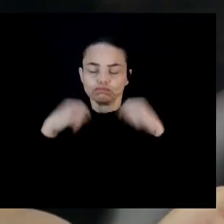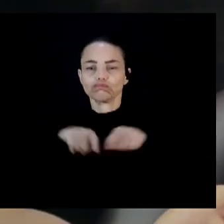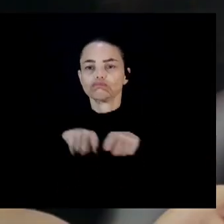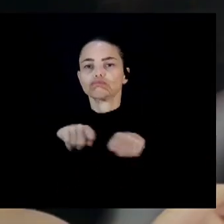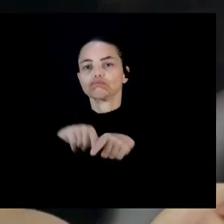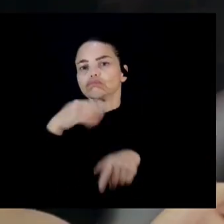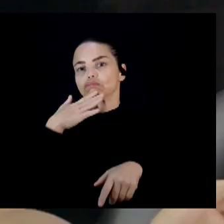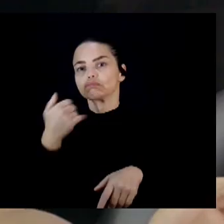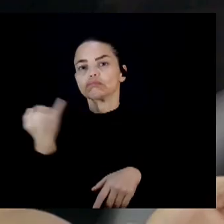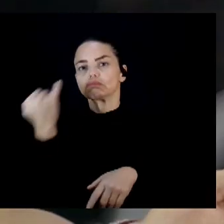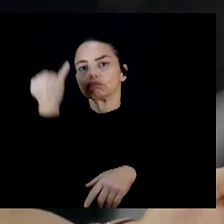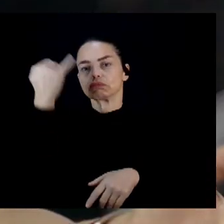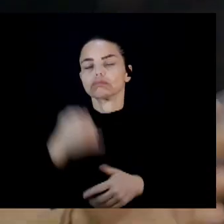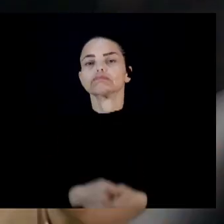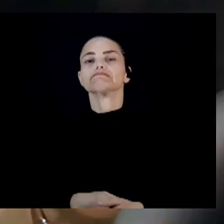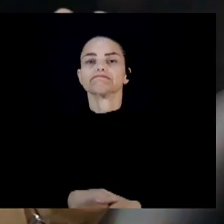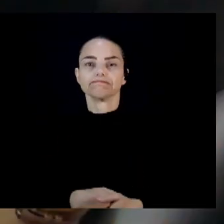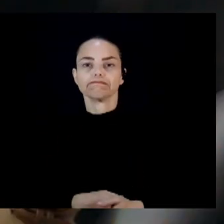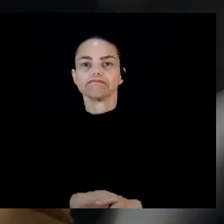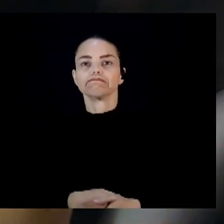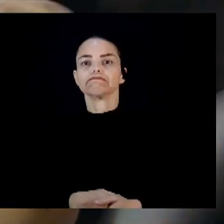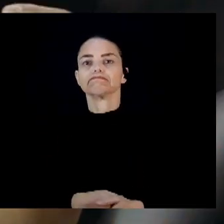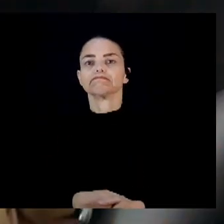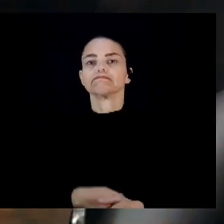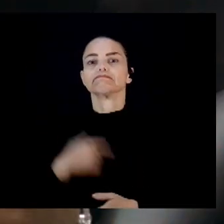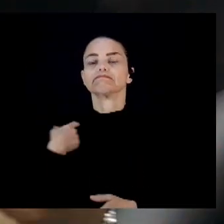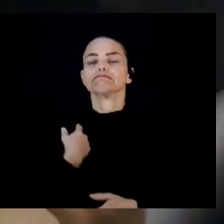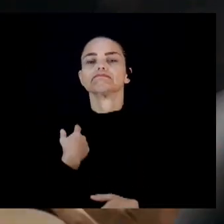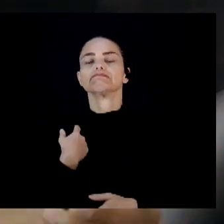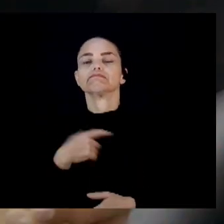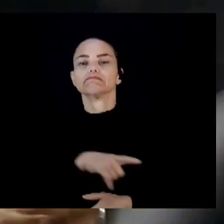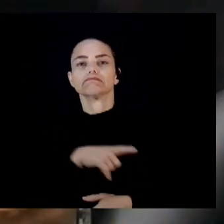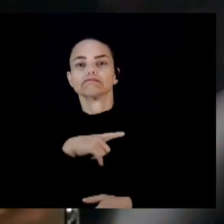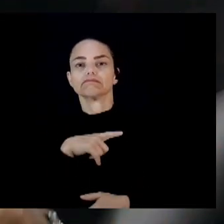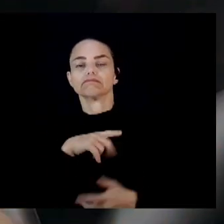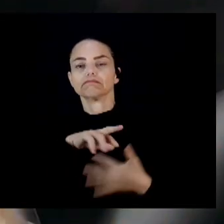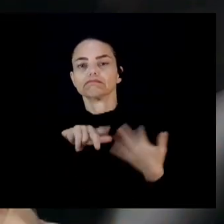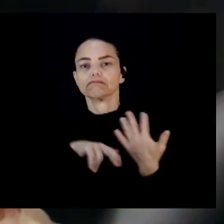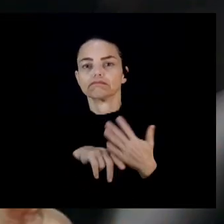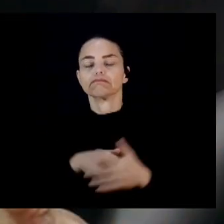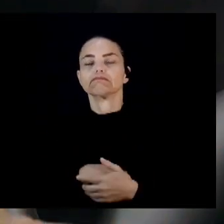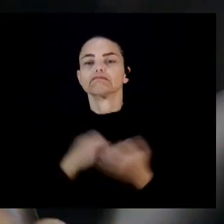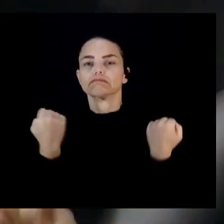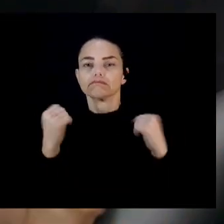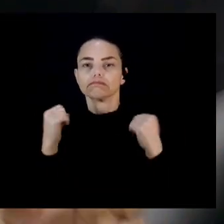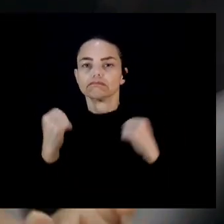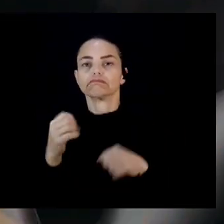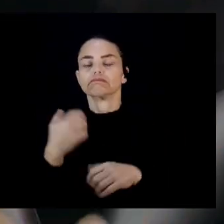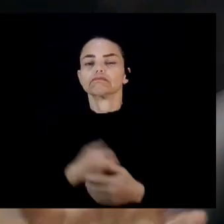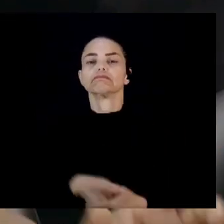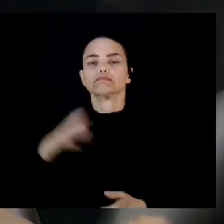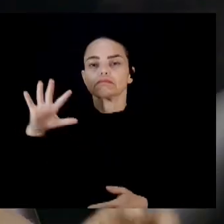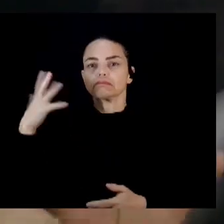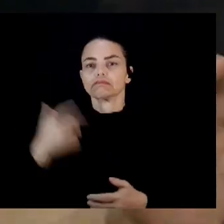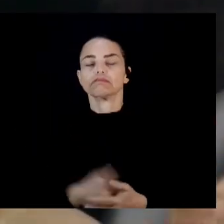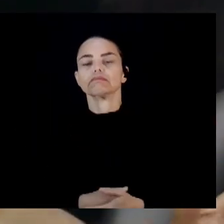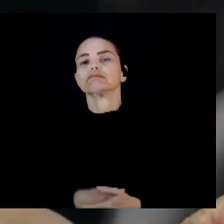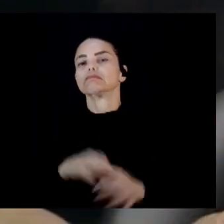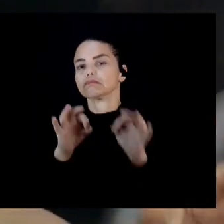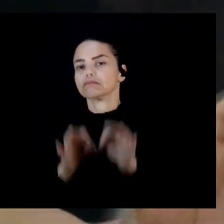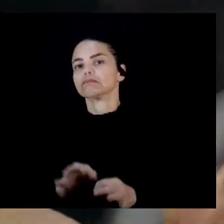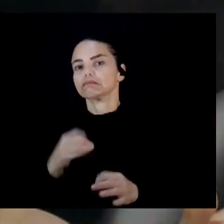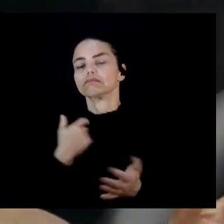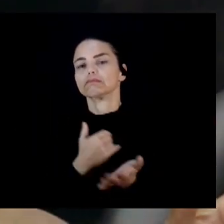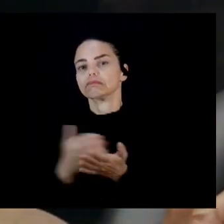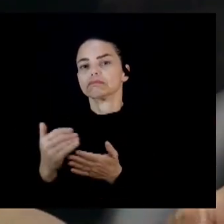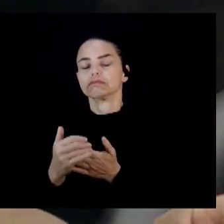gente quantificar isso. A estética, ela depende de N fatores além do treino para realmente acontecer. Então, com certeza, se você começou, você não está